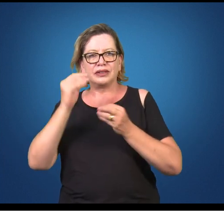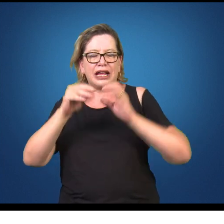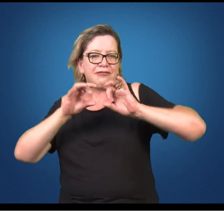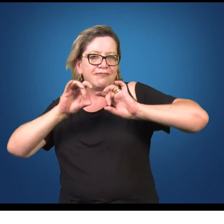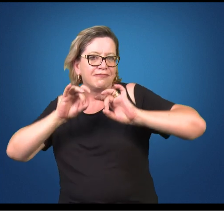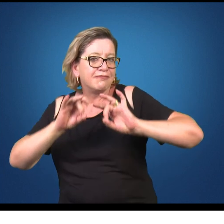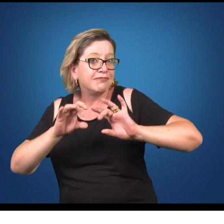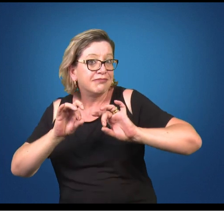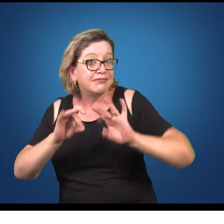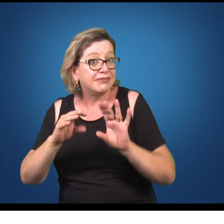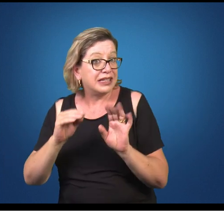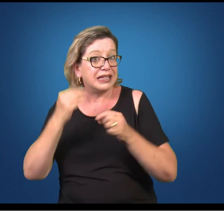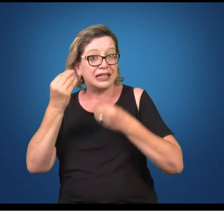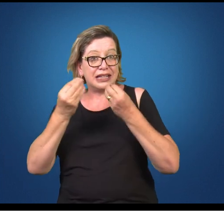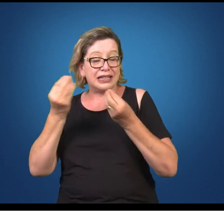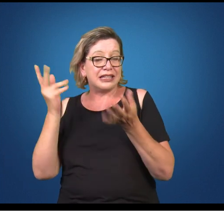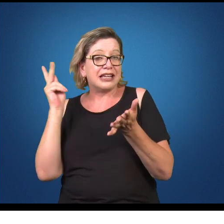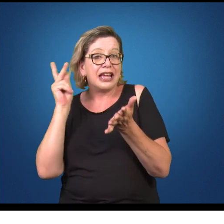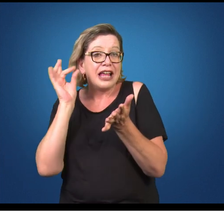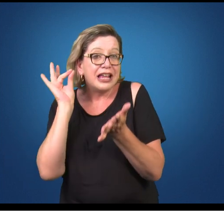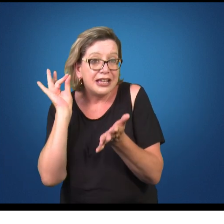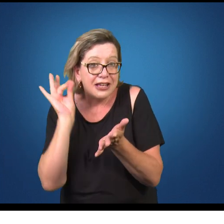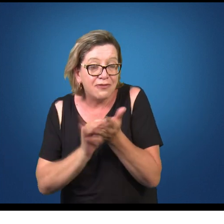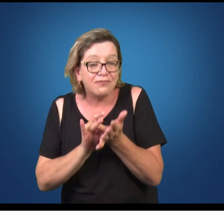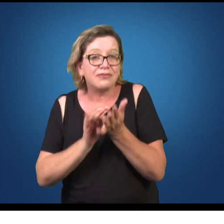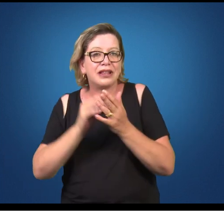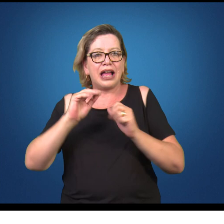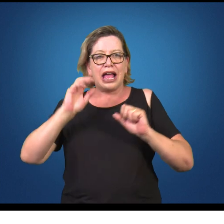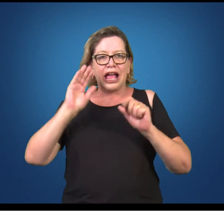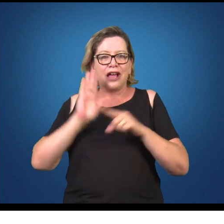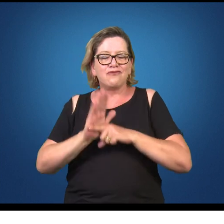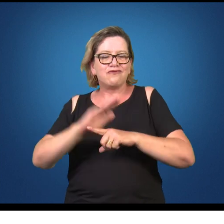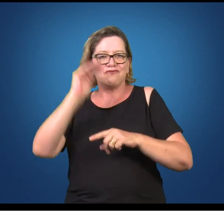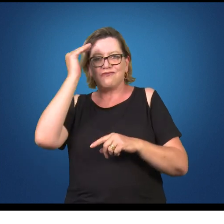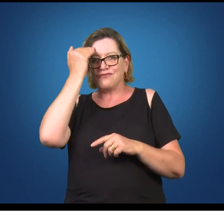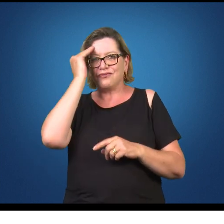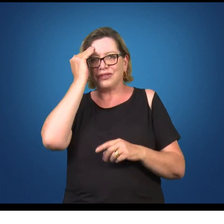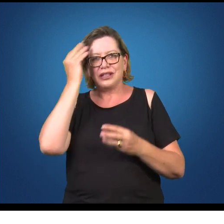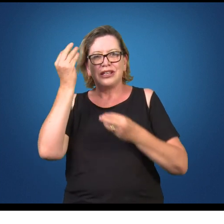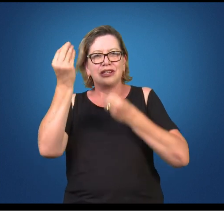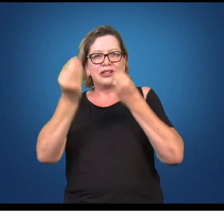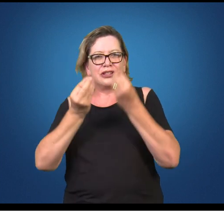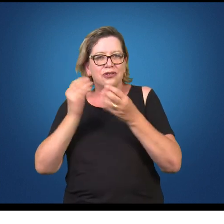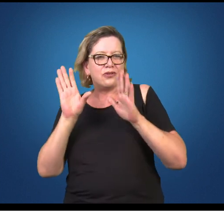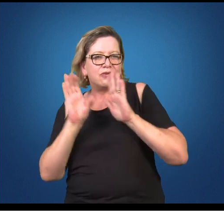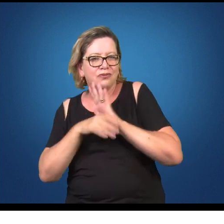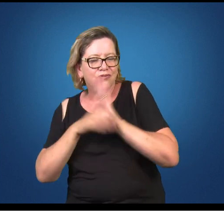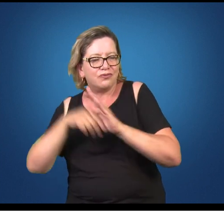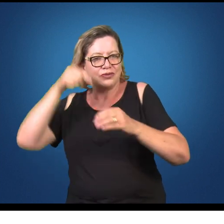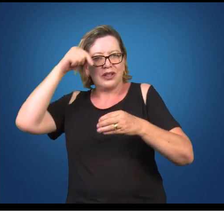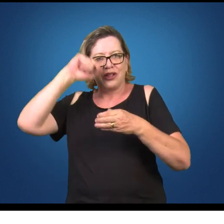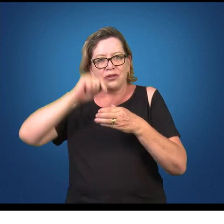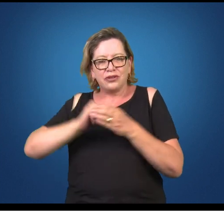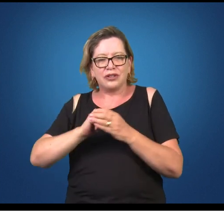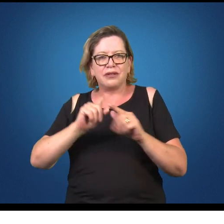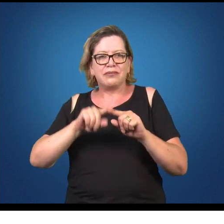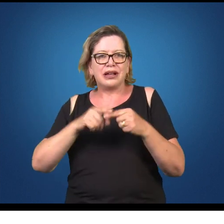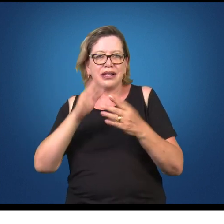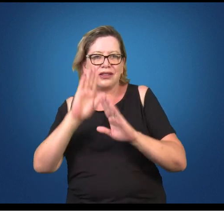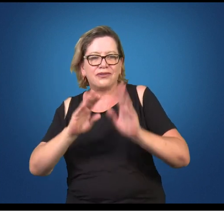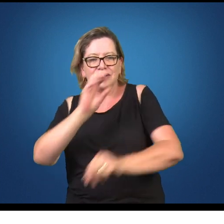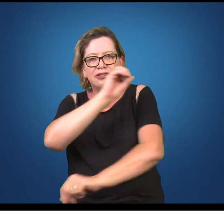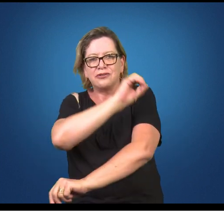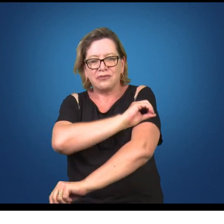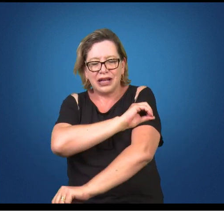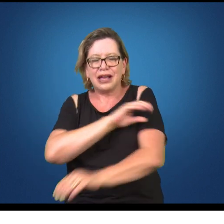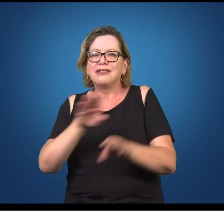A especialidade, digamos, na verdade, ajuda no entendimento de conceitos mais profundos, mas você vê na educação